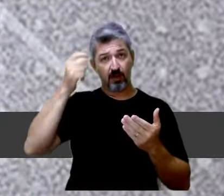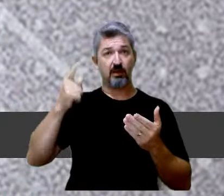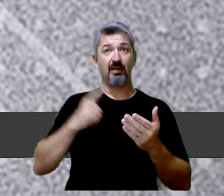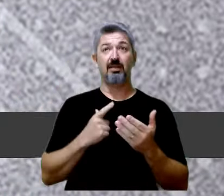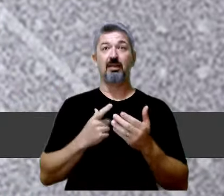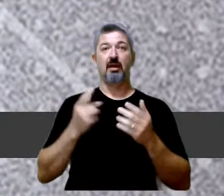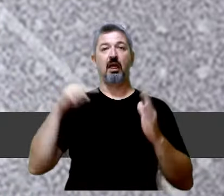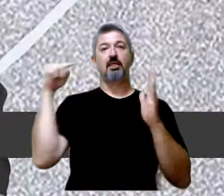corrupção